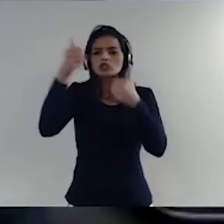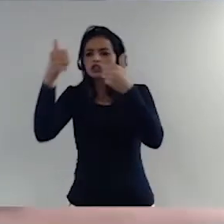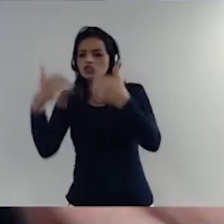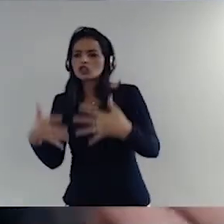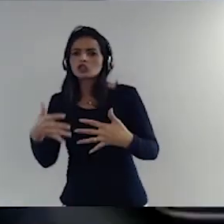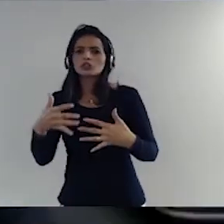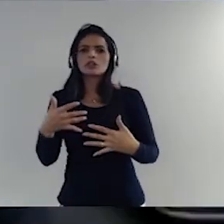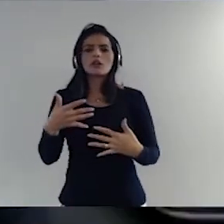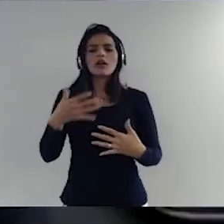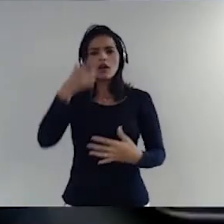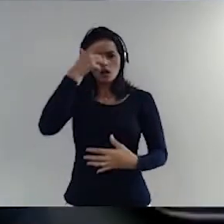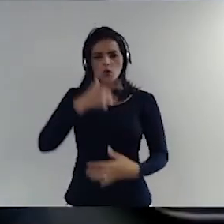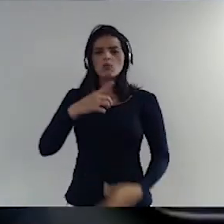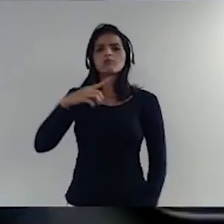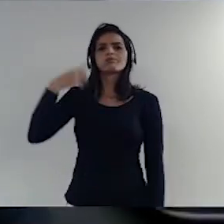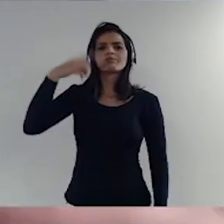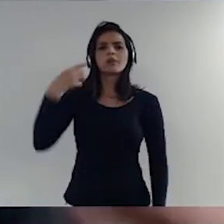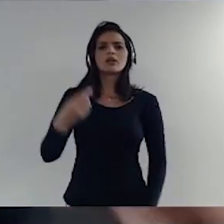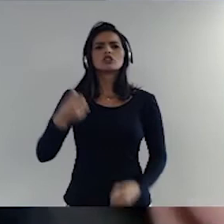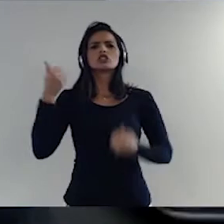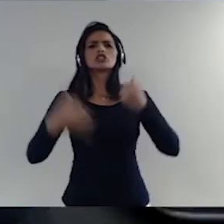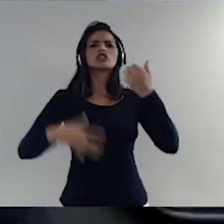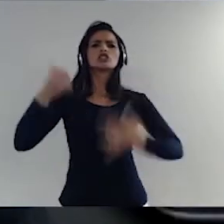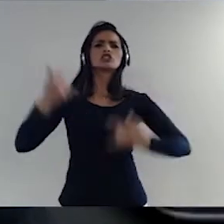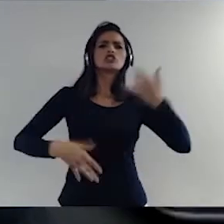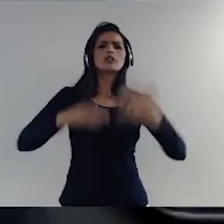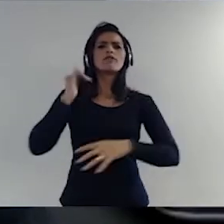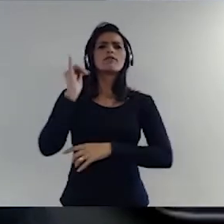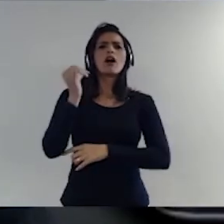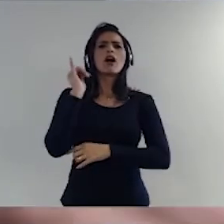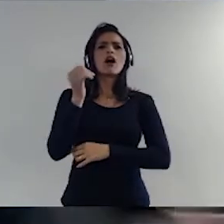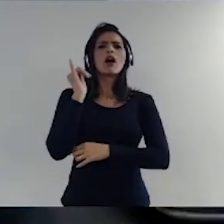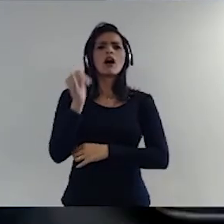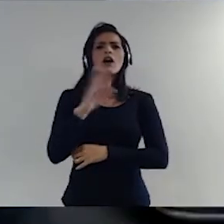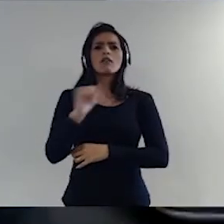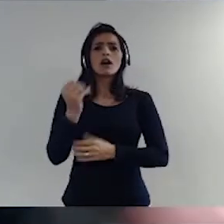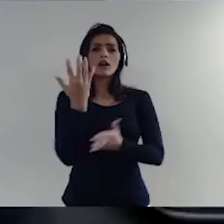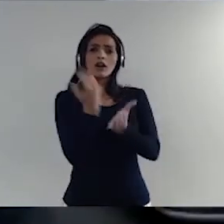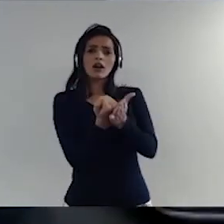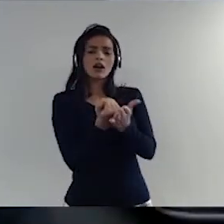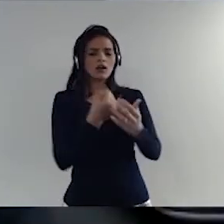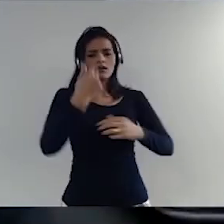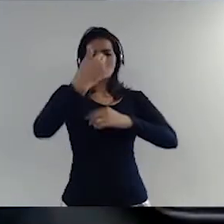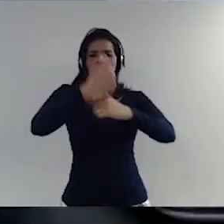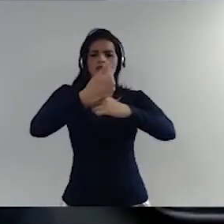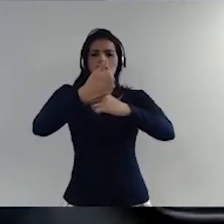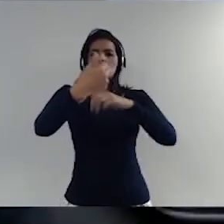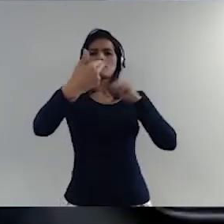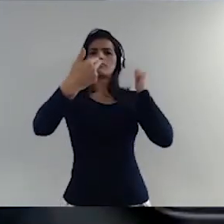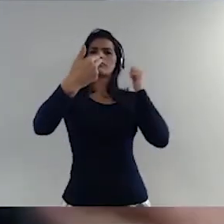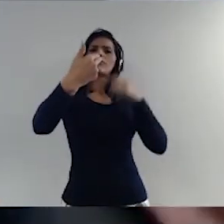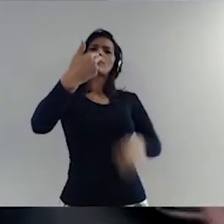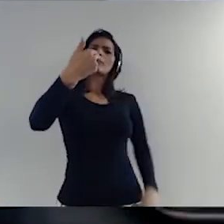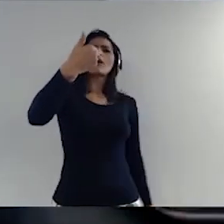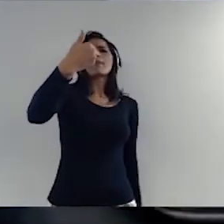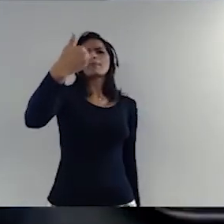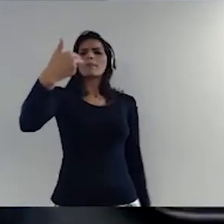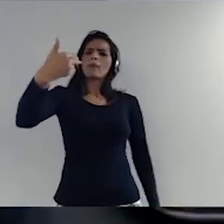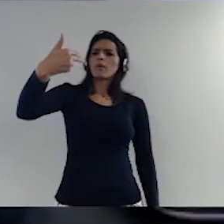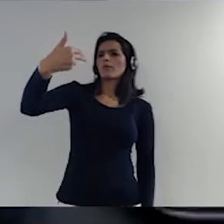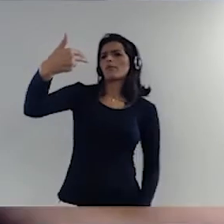oral por uma gravação a ser encaminhada ao integrante do Poder Judiciário para que